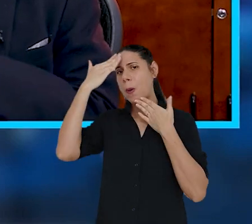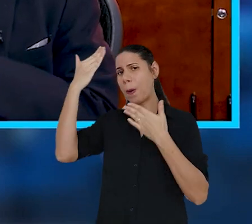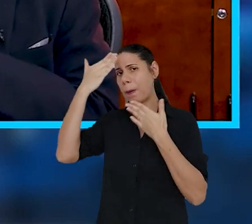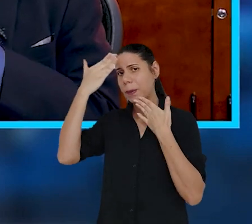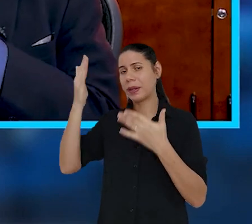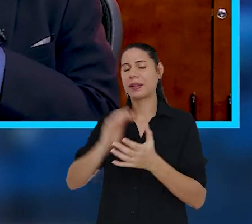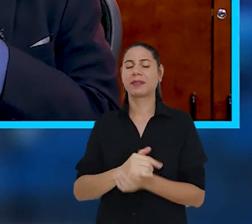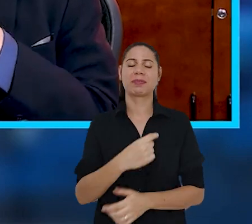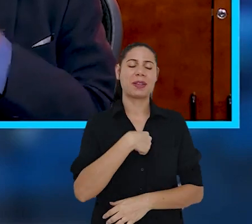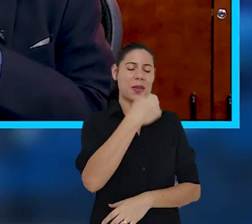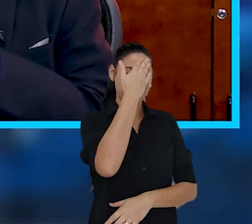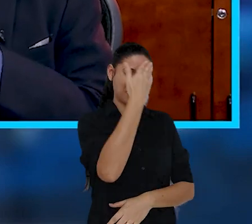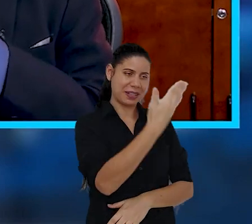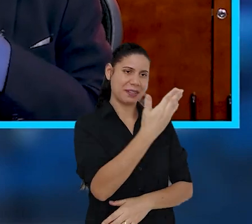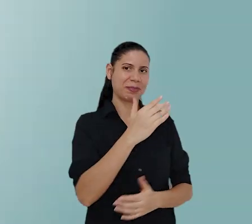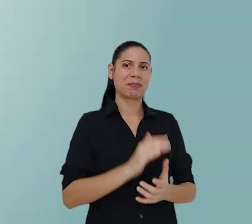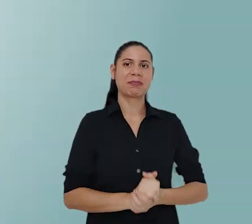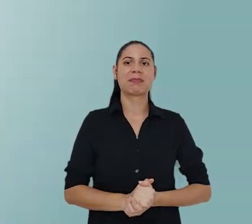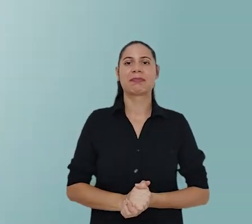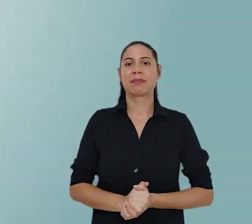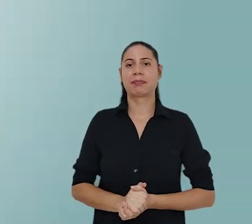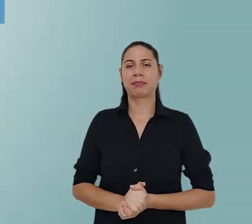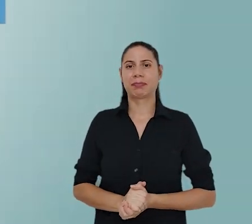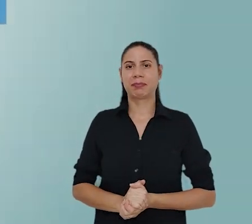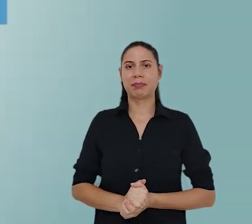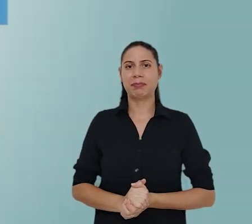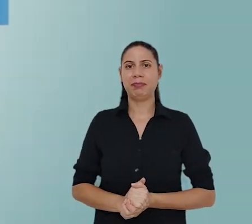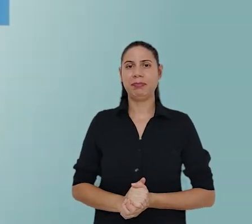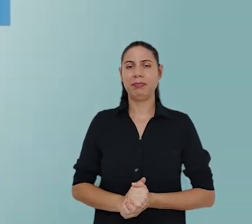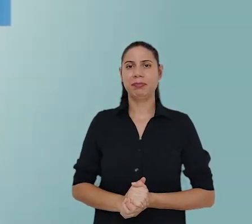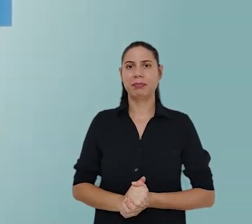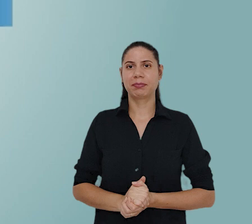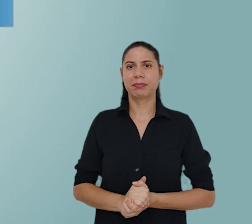obrigada. Eu que agradeço, muito obrigado.